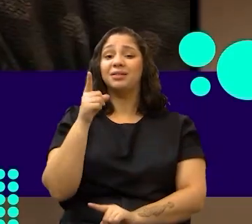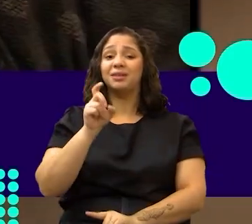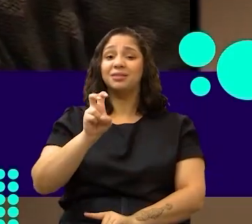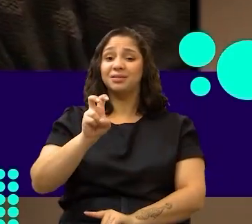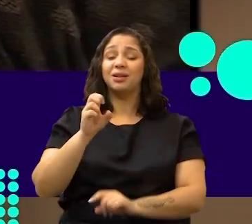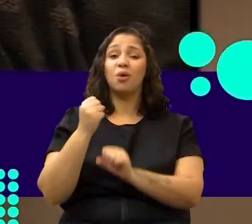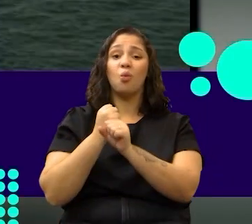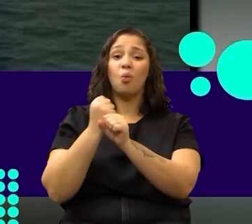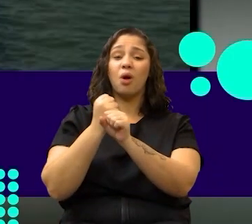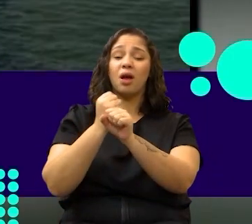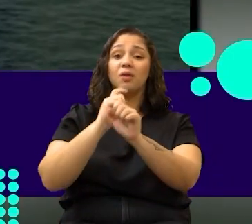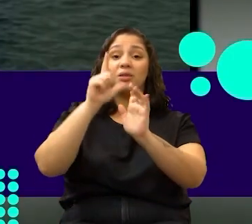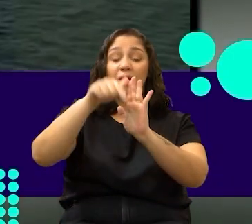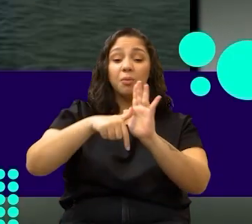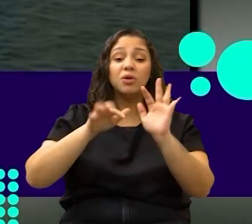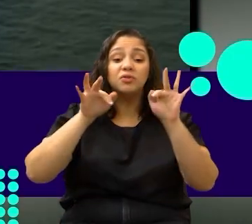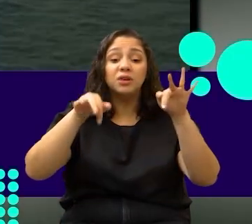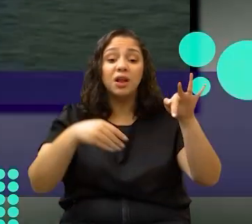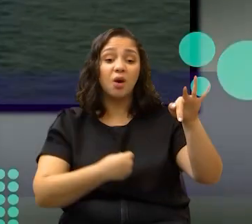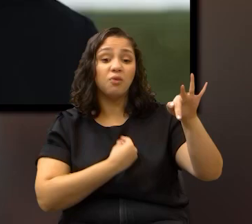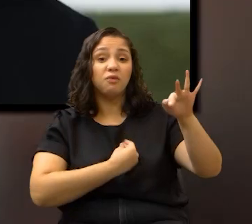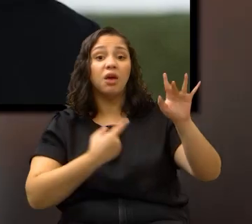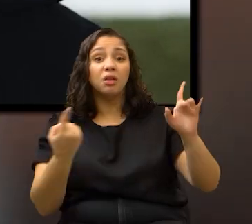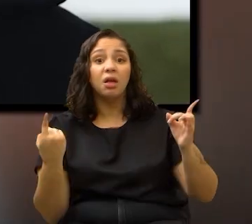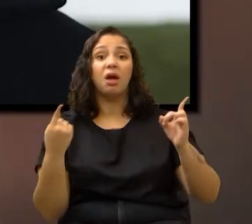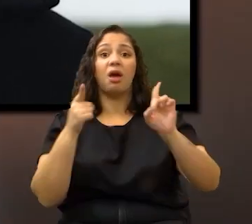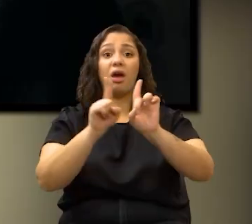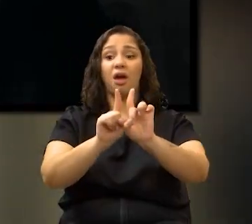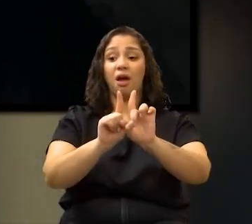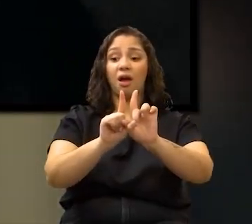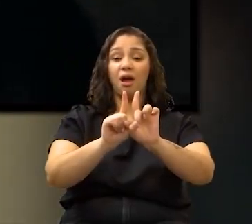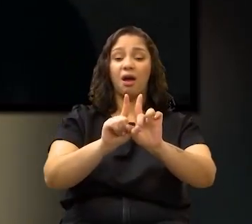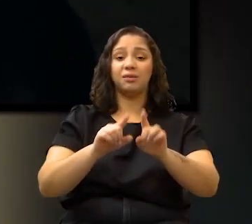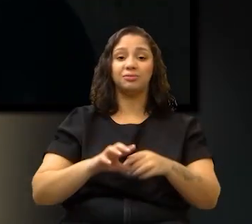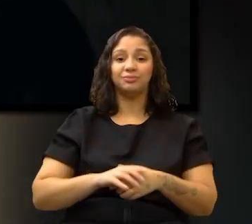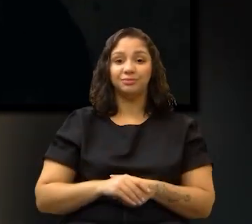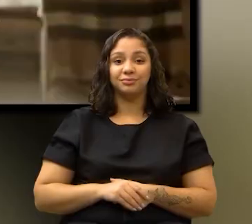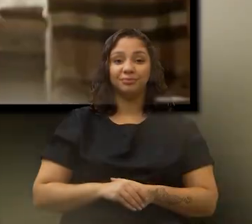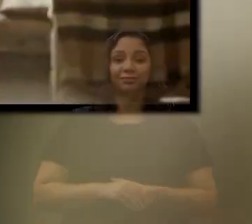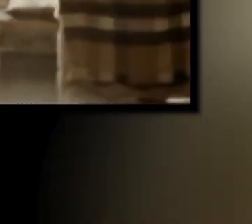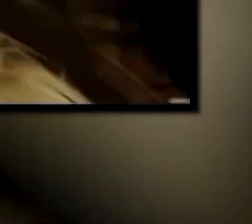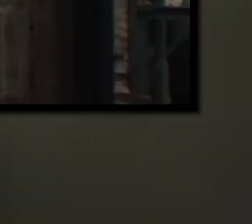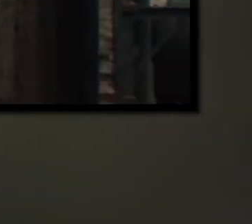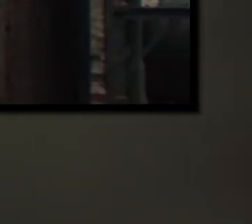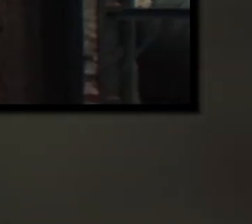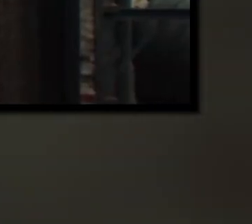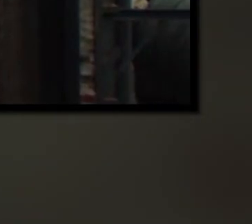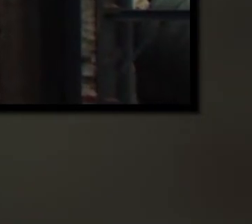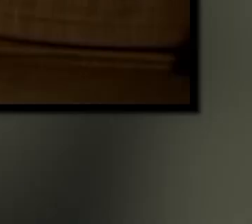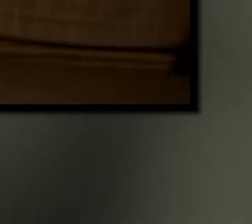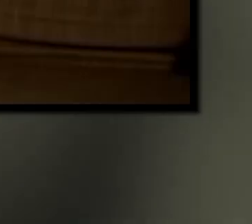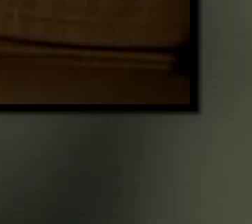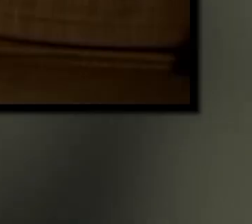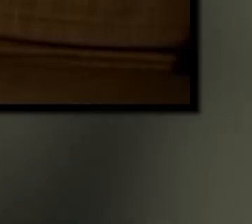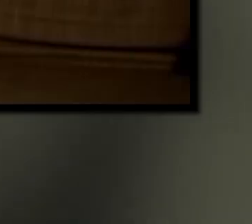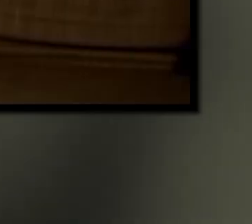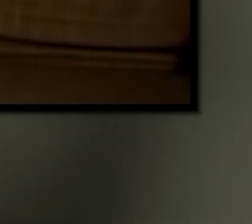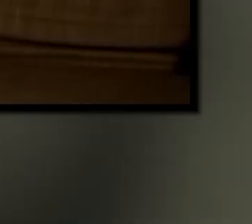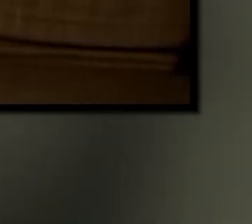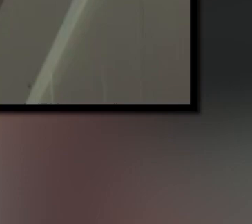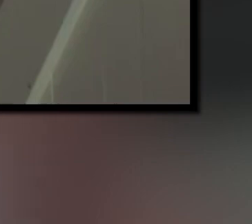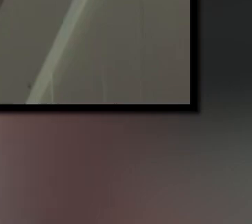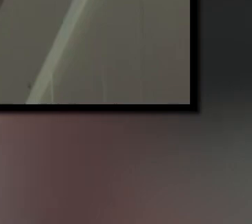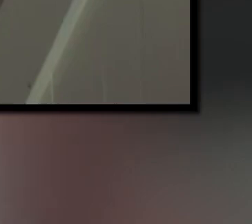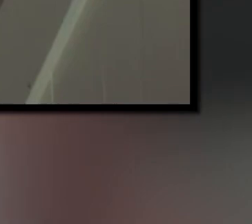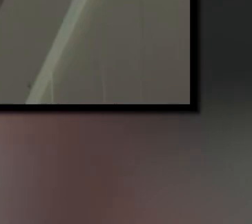no fim de suas vidas, os dois se reencontram. Ons wat tijd moeten geven. We waren jong. Je hebt er 40 jaar lang niks